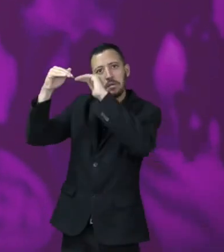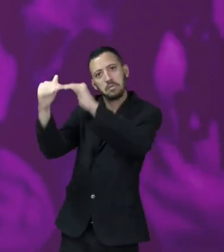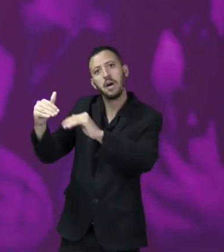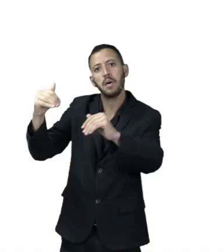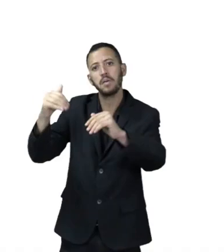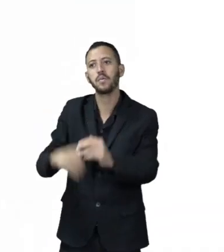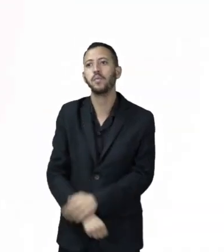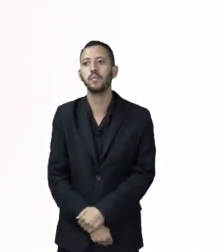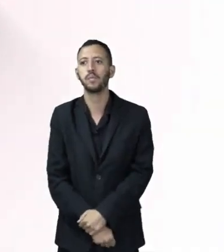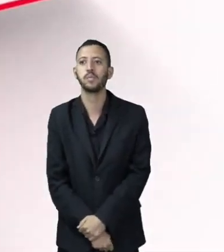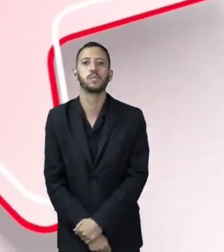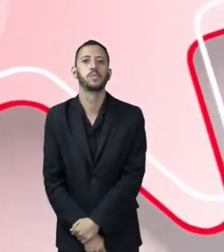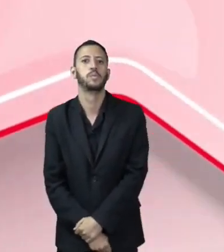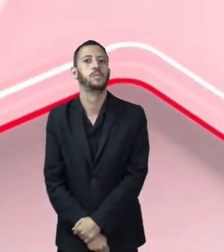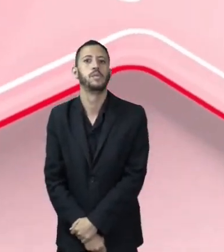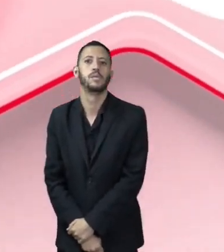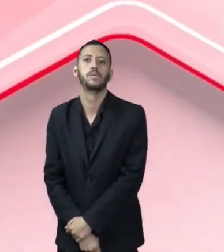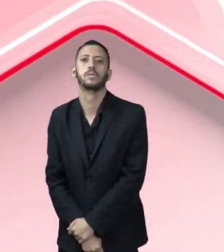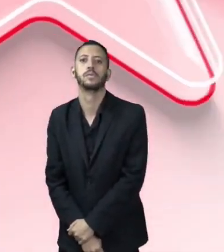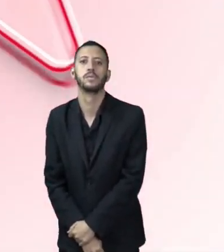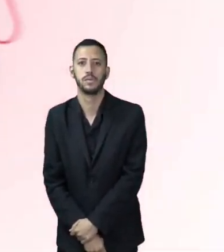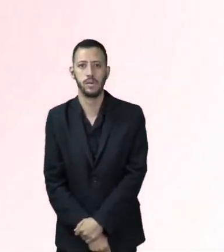poder.